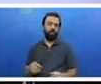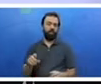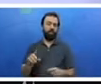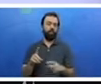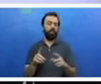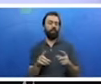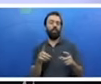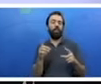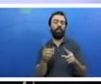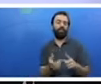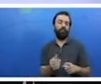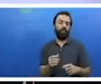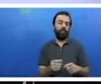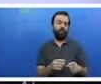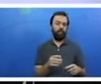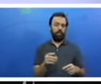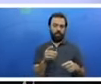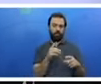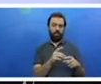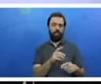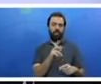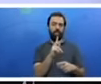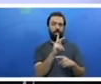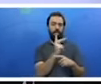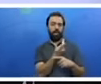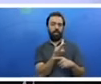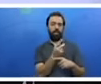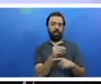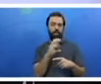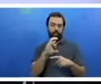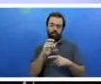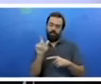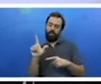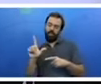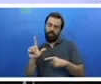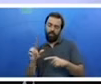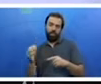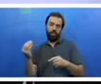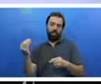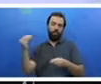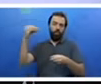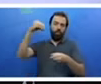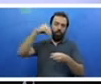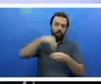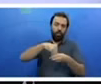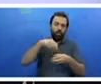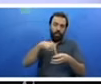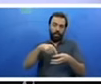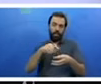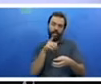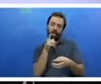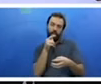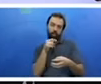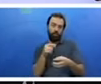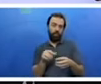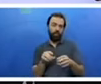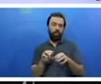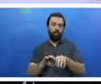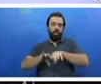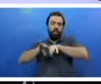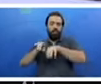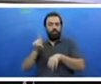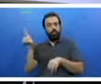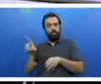na água, ele se separa. O hidrogênio ele libera um elétron e ele fica um cátion, ele se